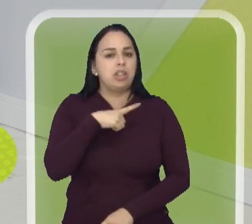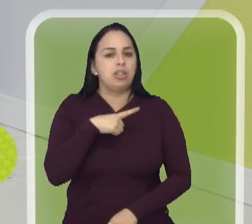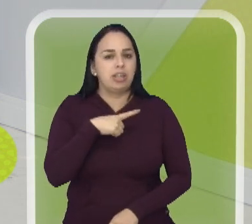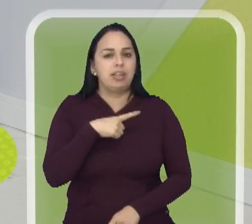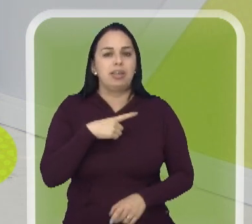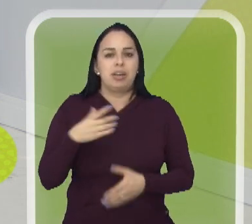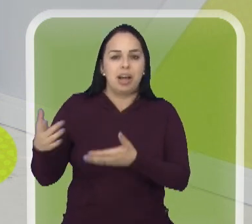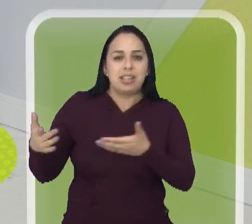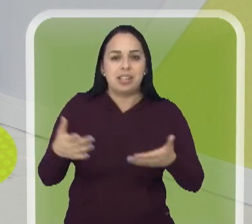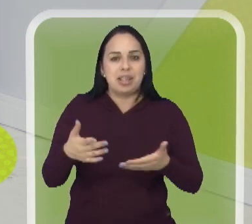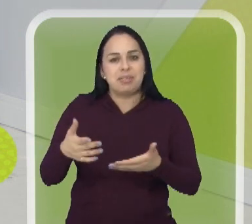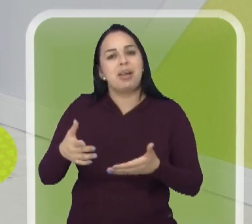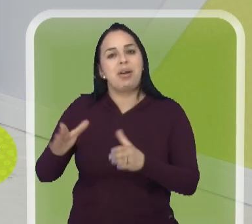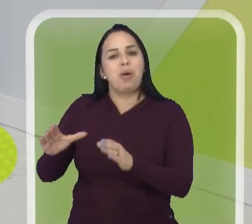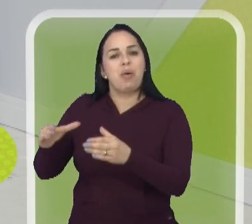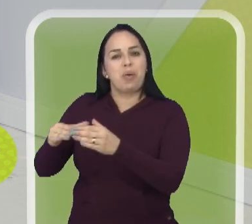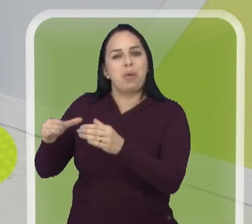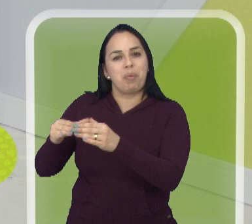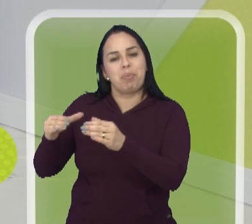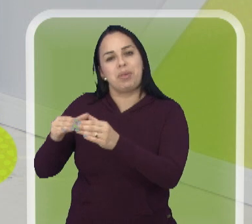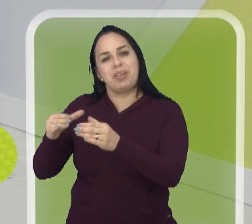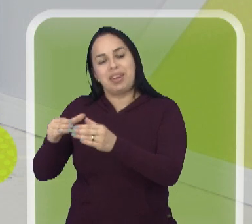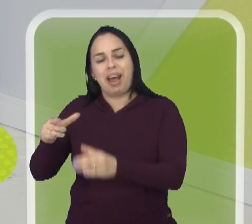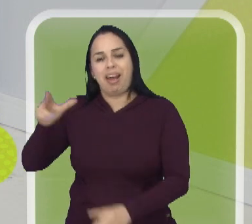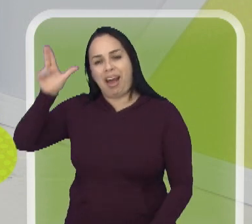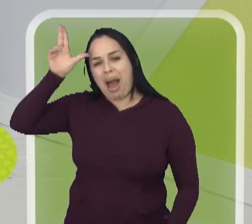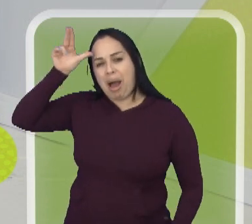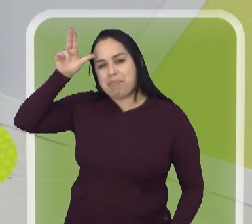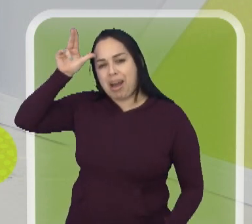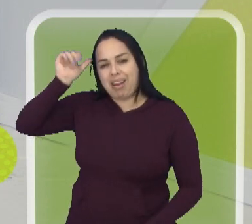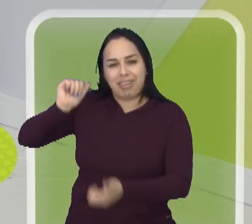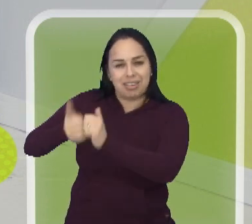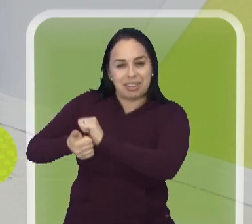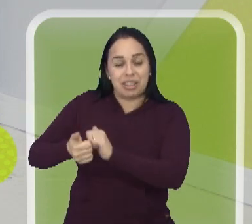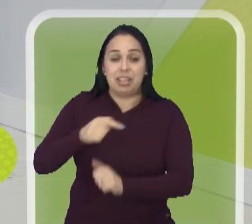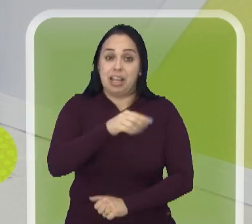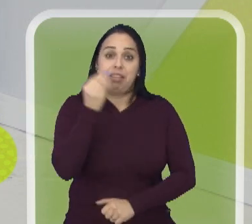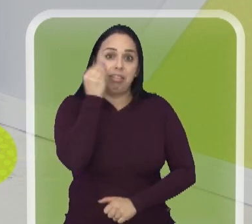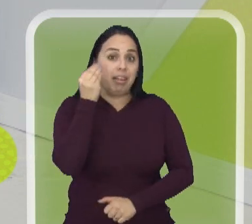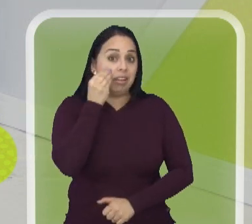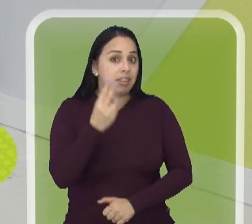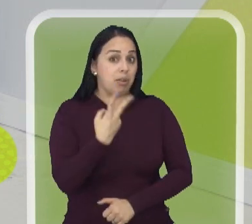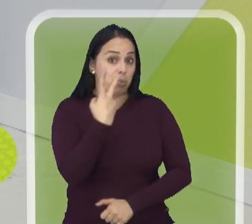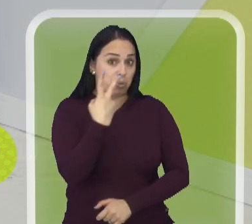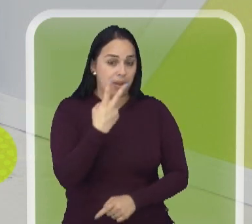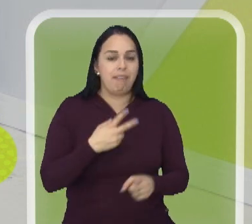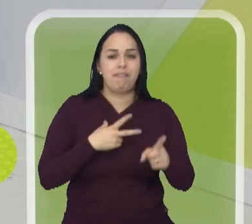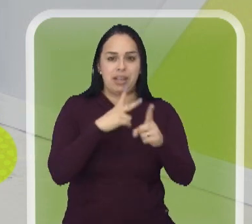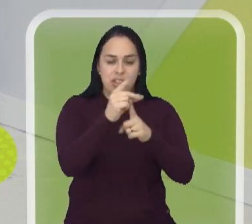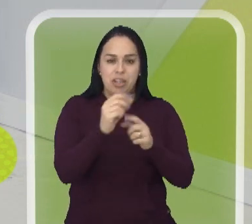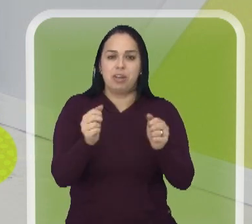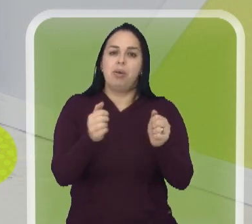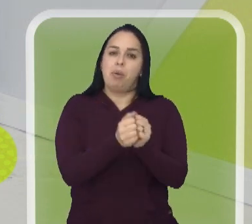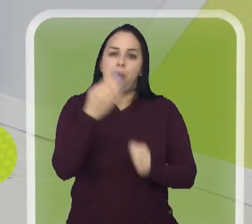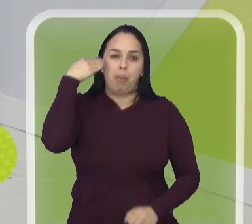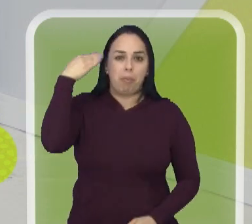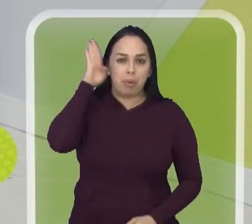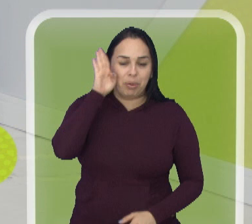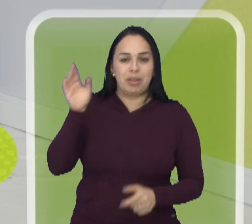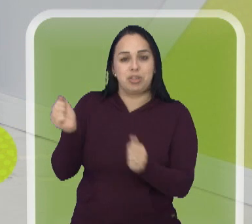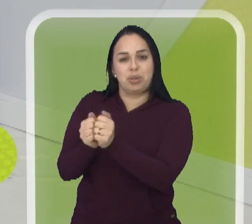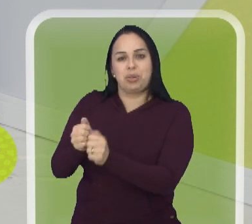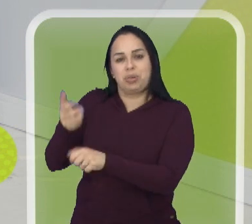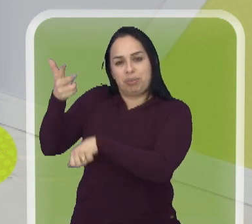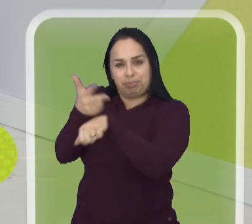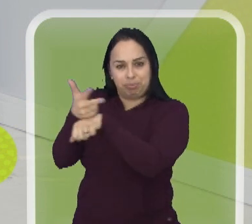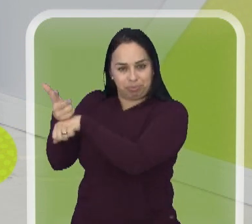as Mineiras do América. O São José busca a segunda vitória consecutiva na competição. O Brunão, junto com o cinegrafista Péricles